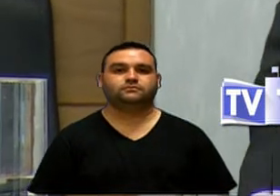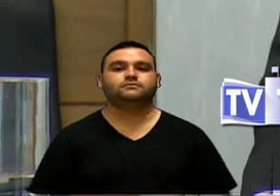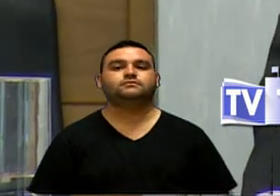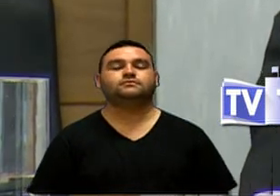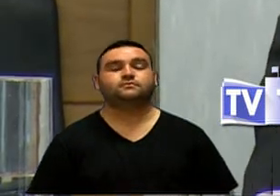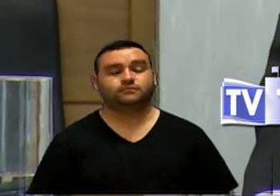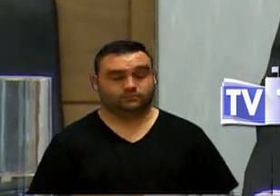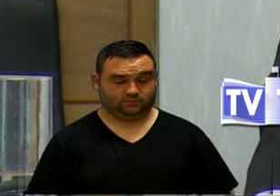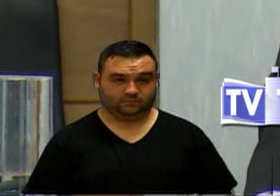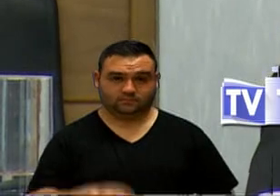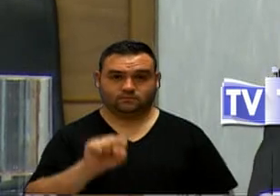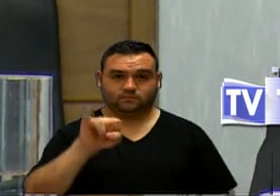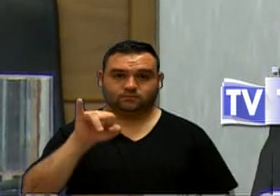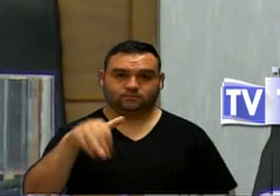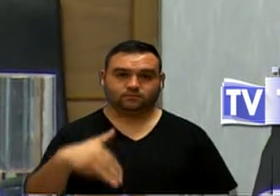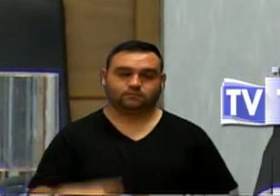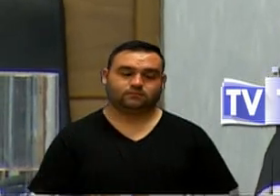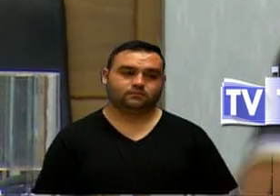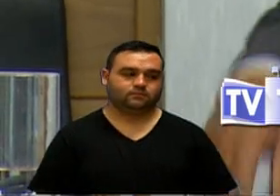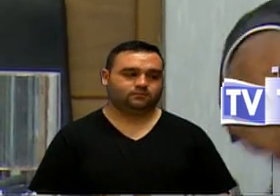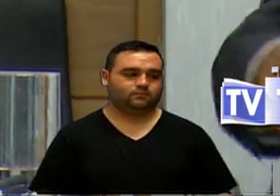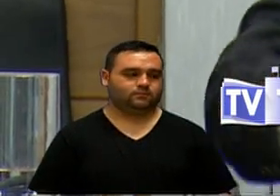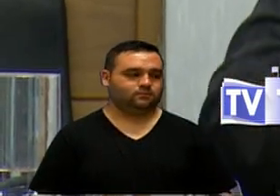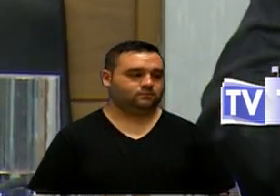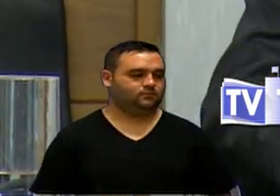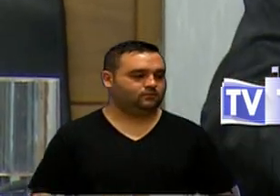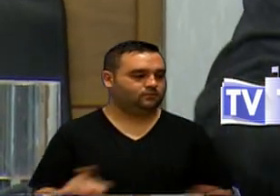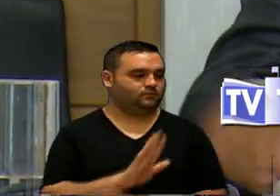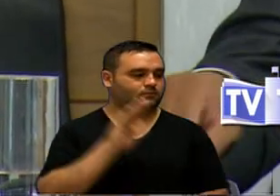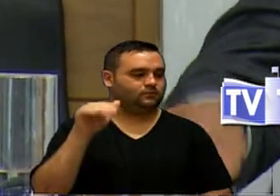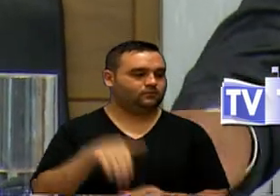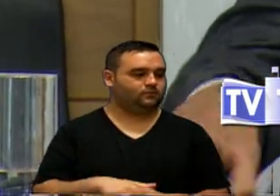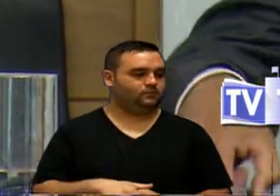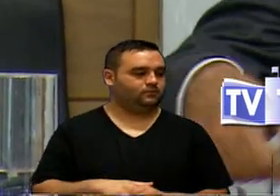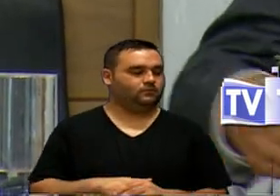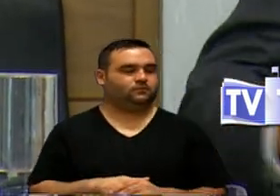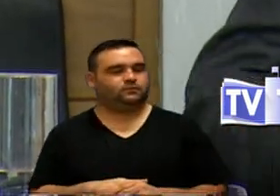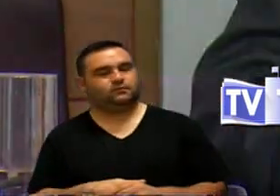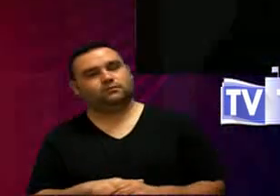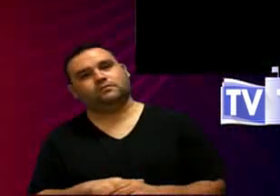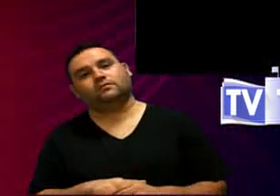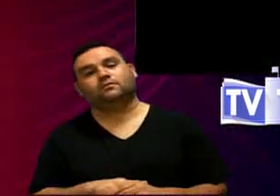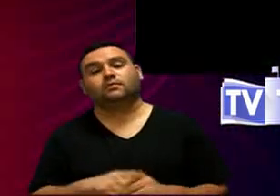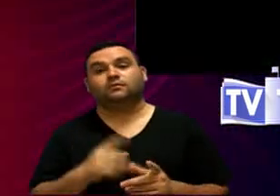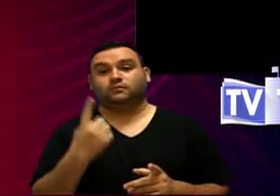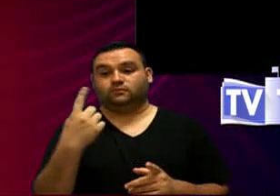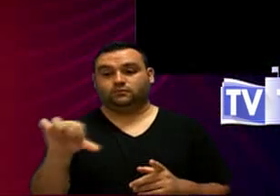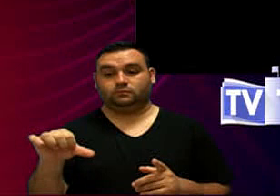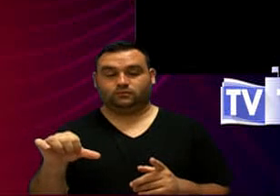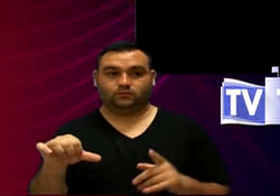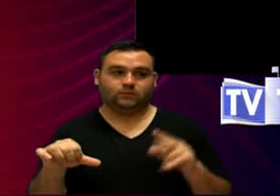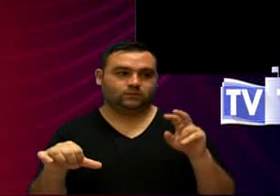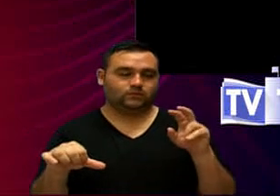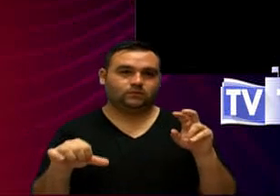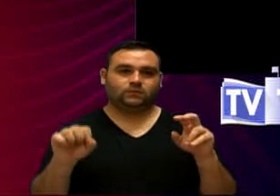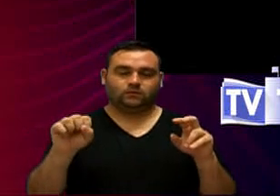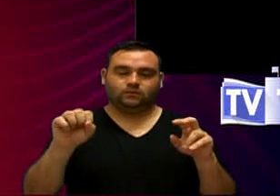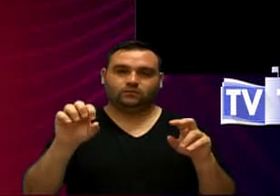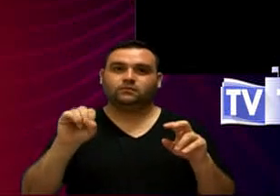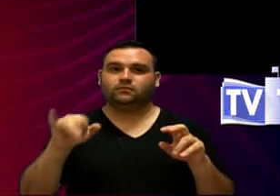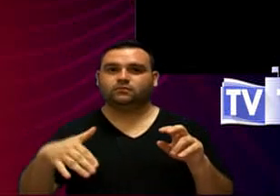O encaminhamento, sim, Vitão. Encerrada a votação. Por 19 votos assim,